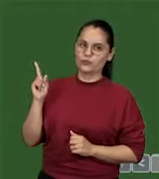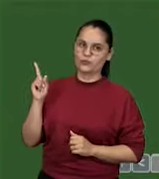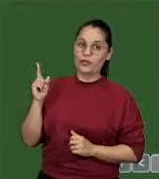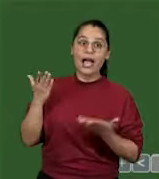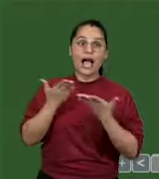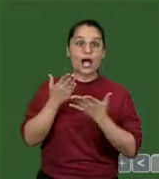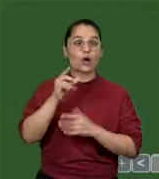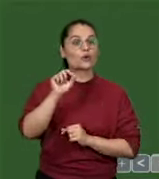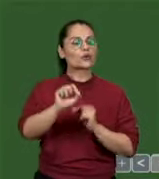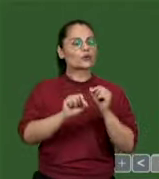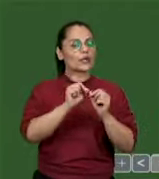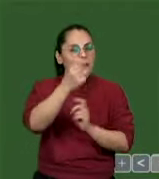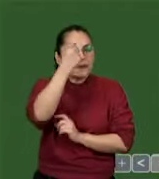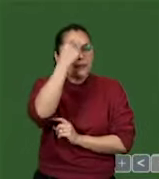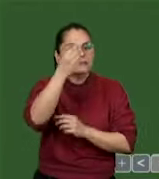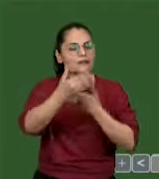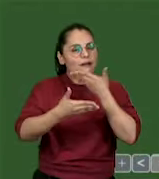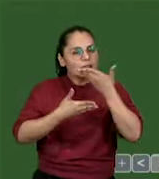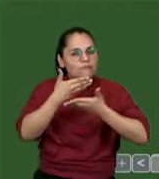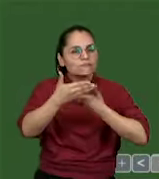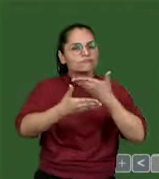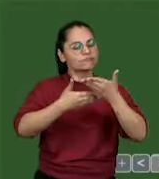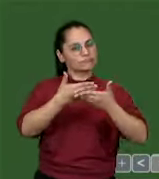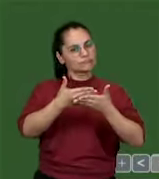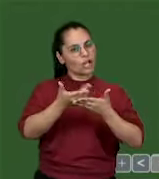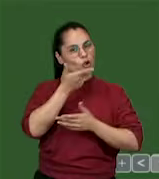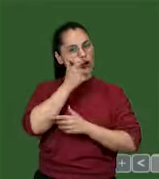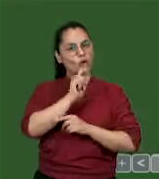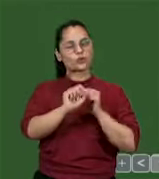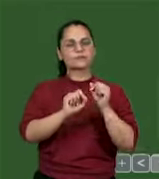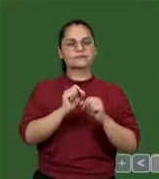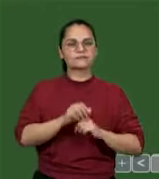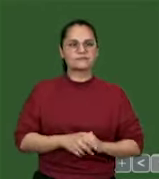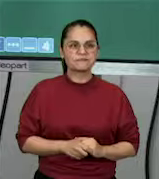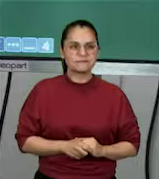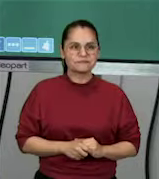Agora sim, pensando no processo, eu consigo